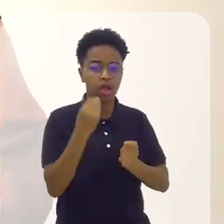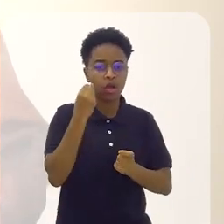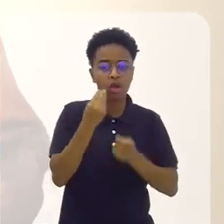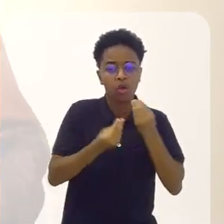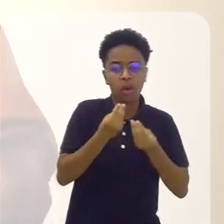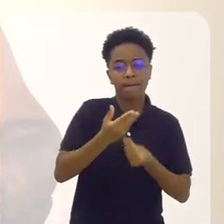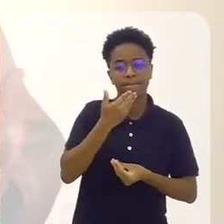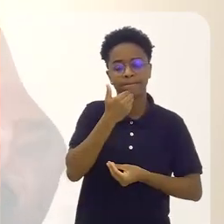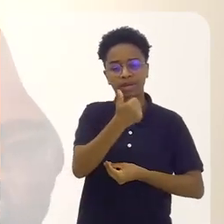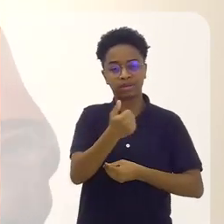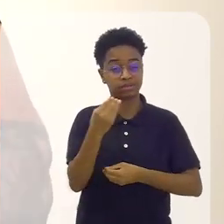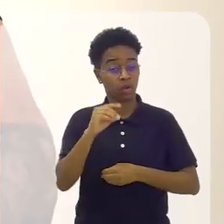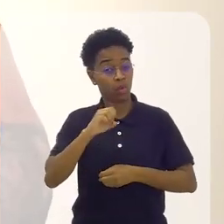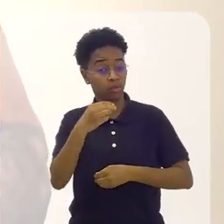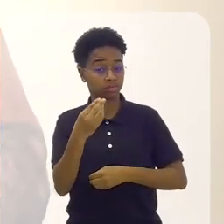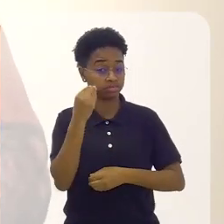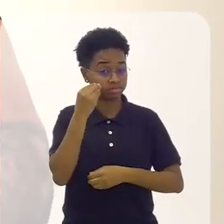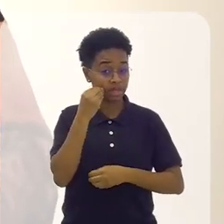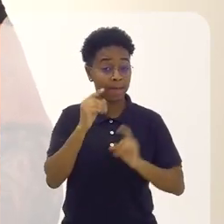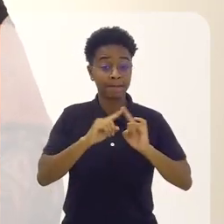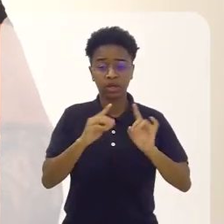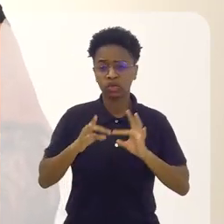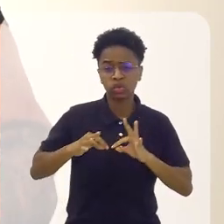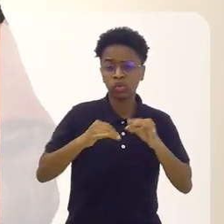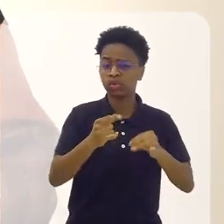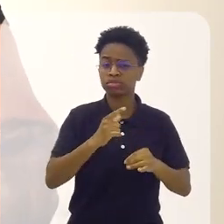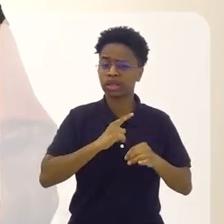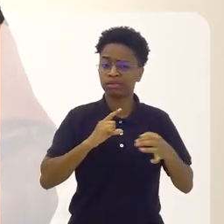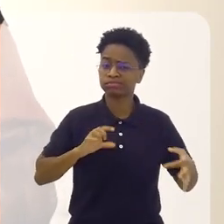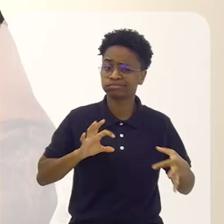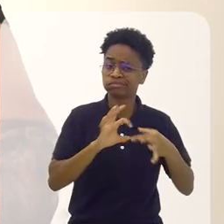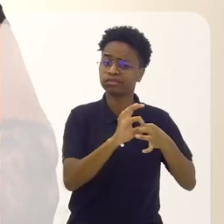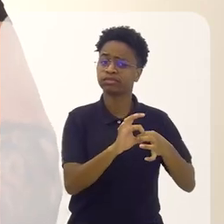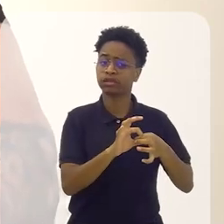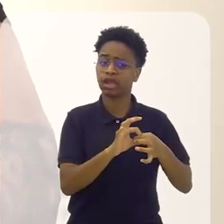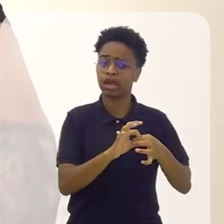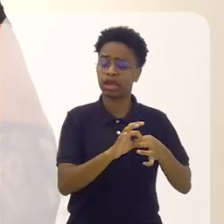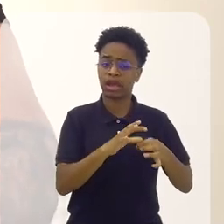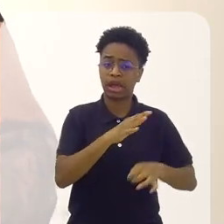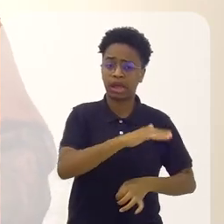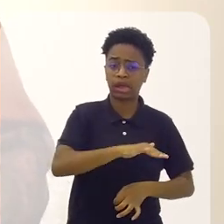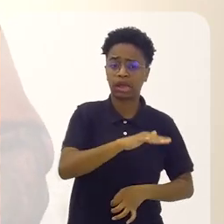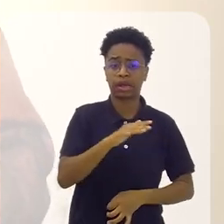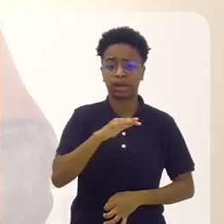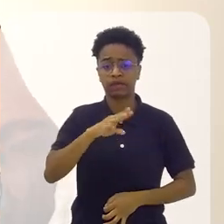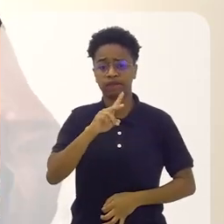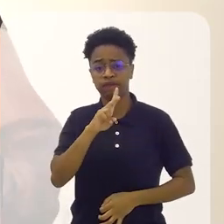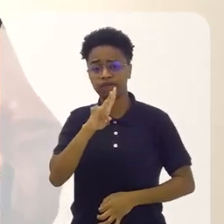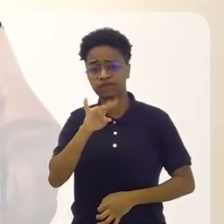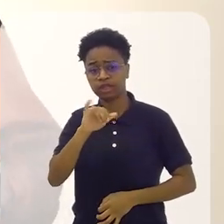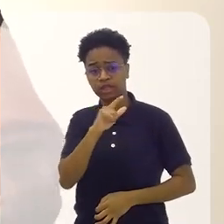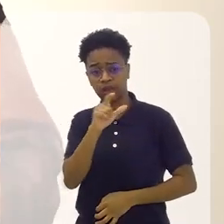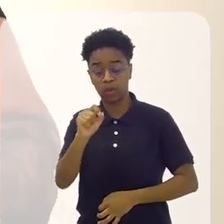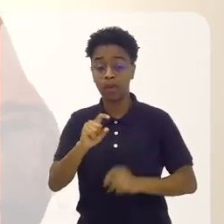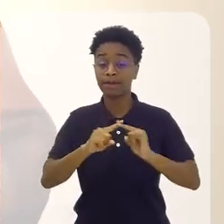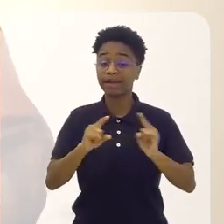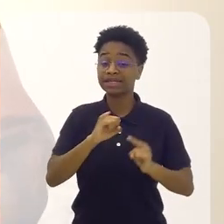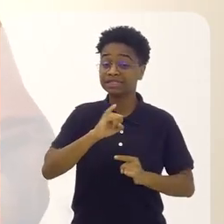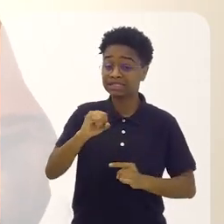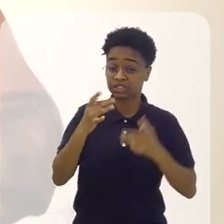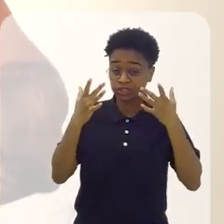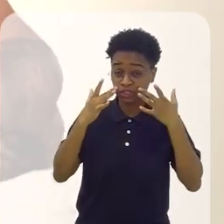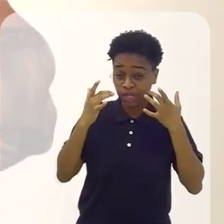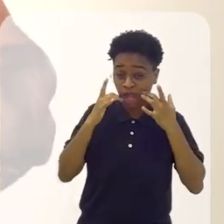a melhorar, né? Ou pelo menos deveria, né? Mas, assim, todo mundo tem um lado vilão. E quando você tem essa liberdade ali no teatro, na